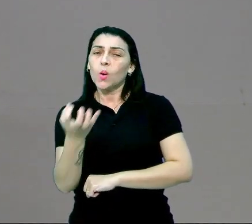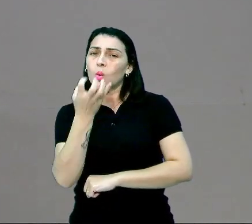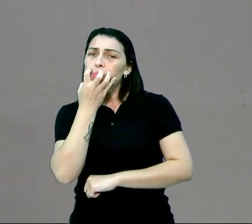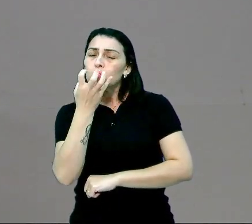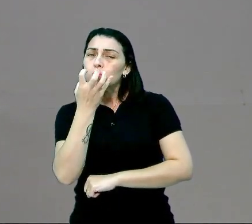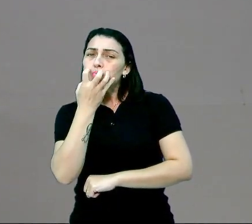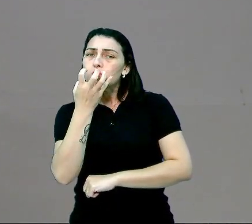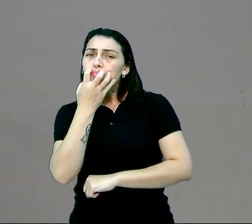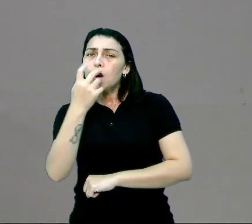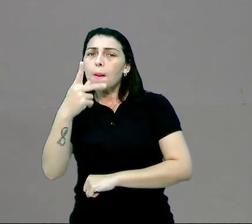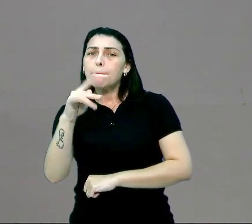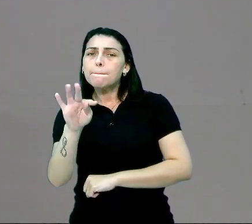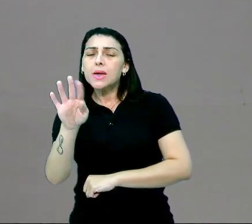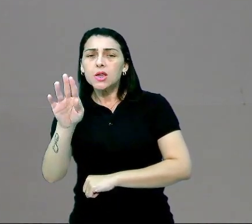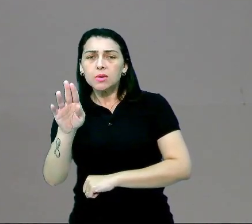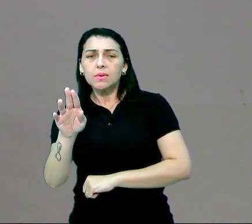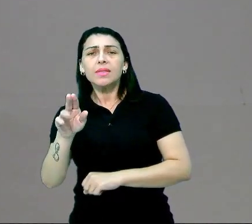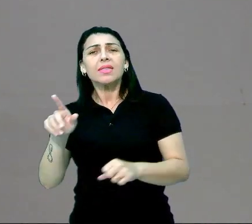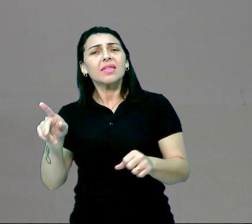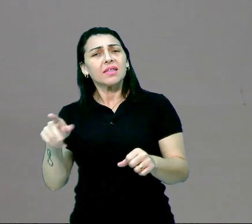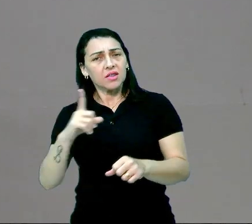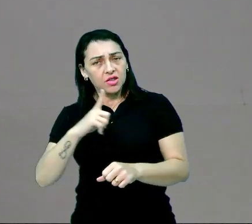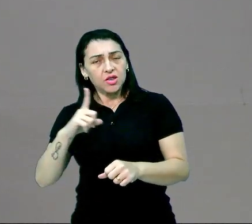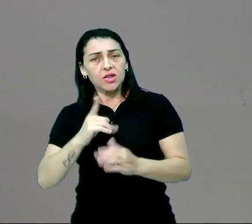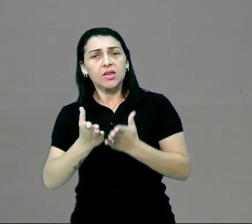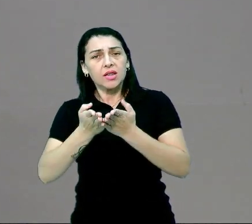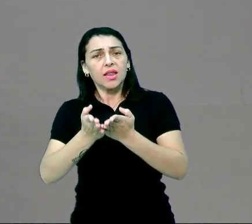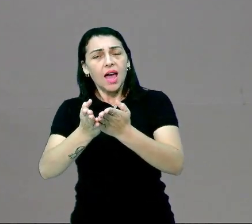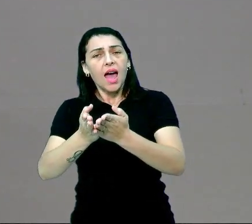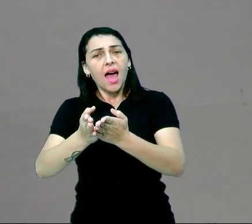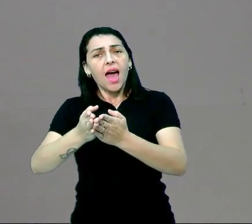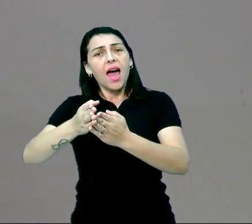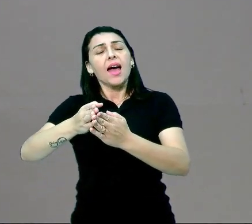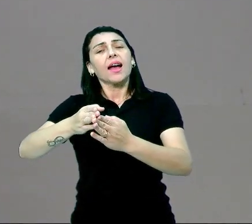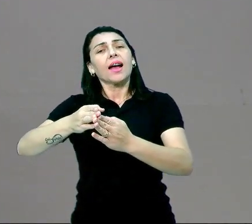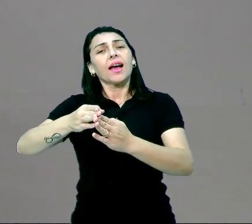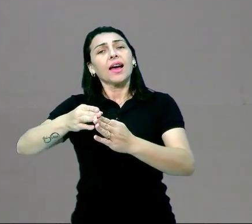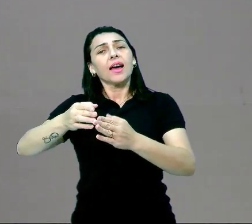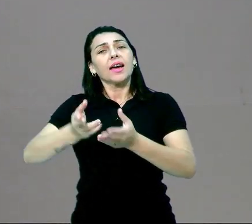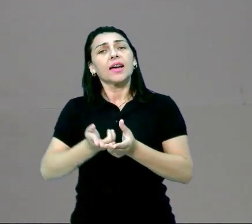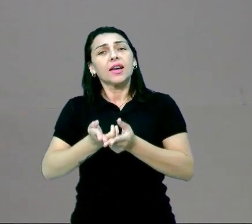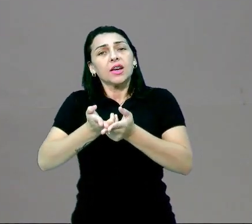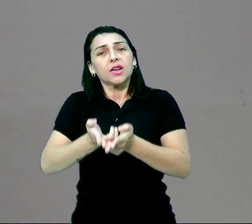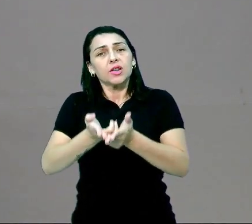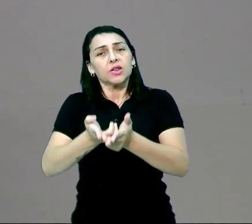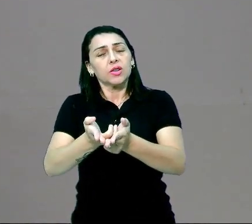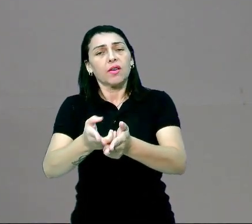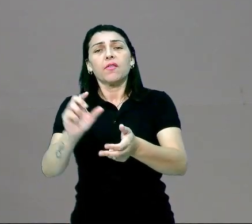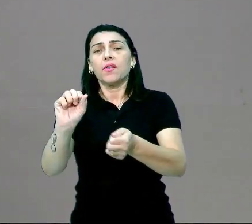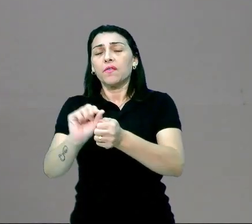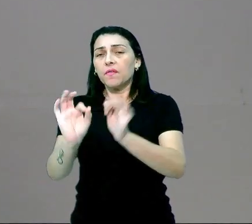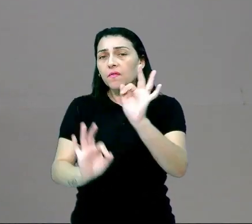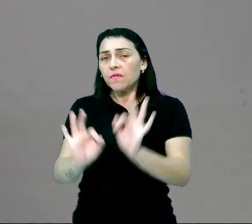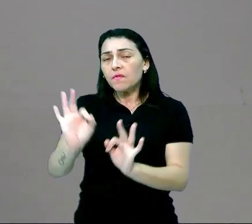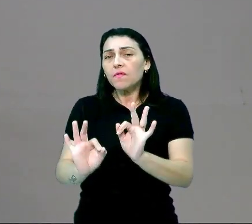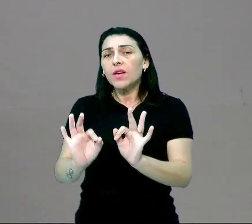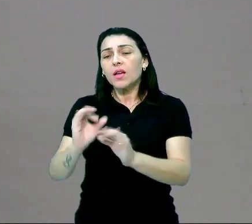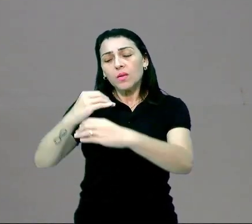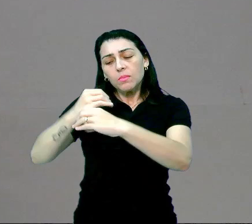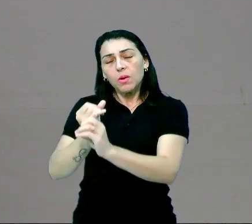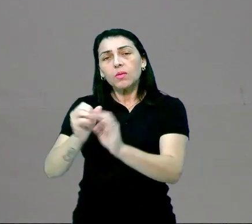cachorro pitbull estava na Arca de Noé? Não. O cachorro pitbull ele foi criado em laboratório no século